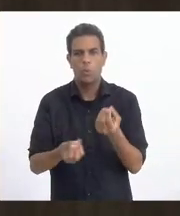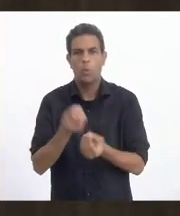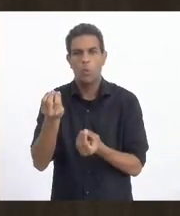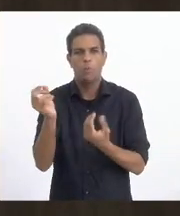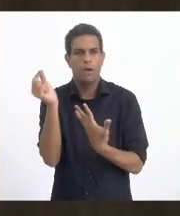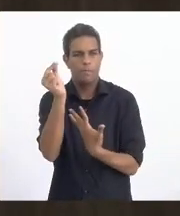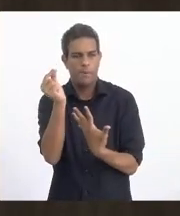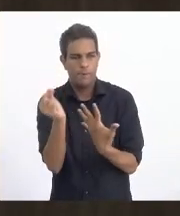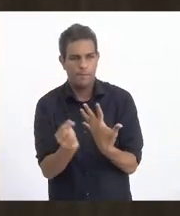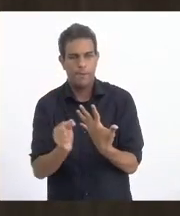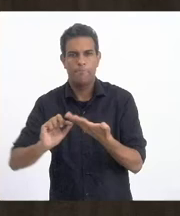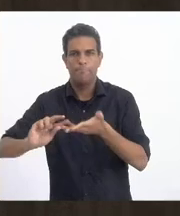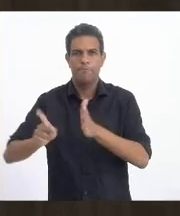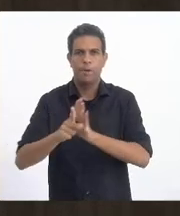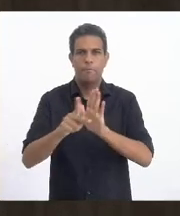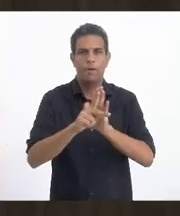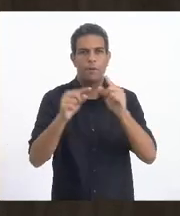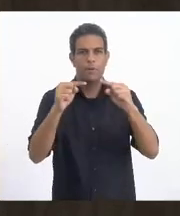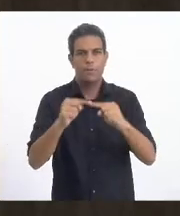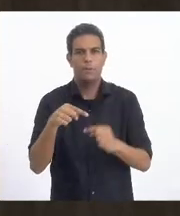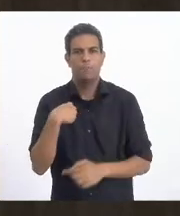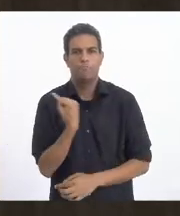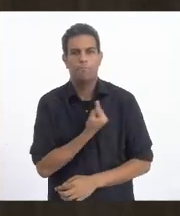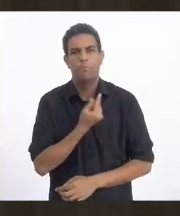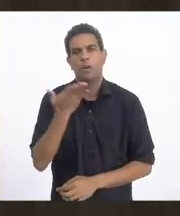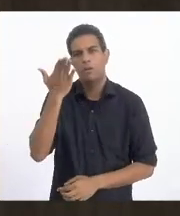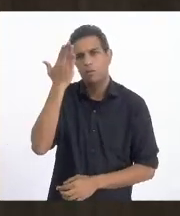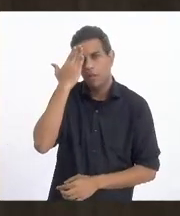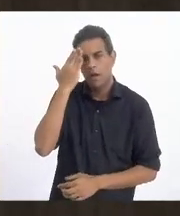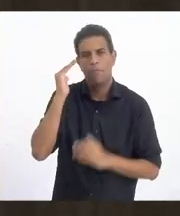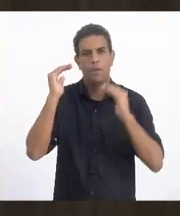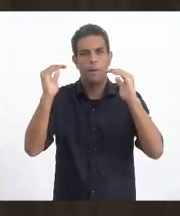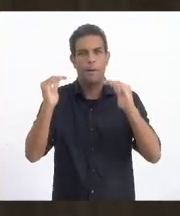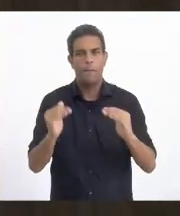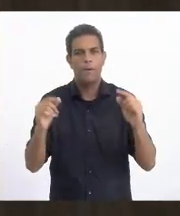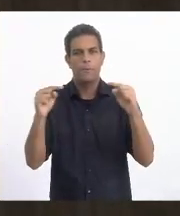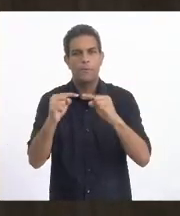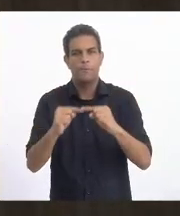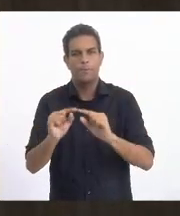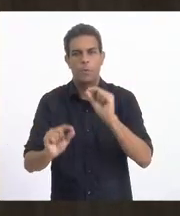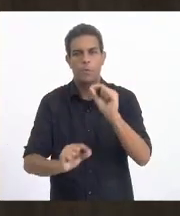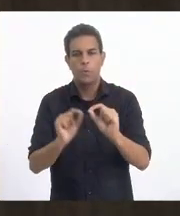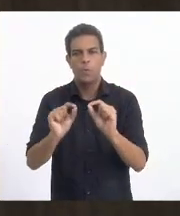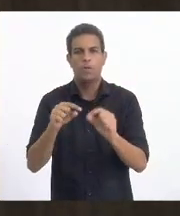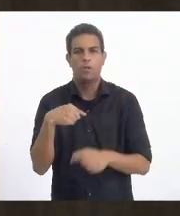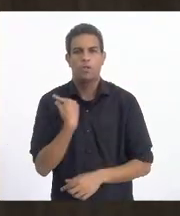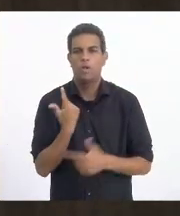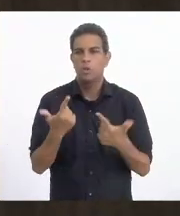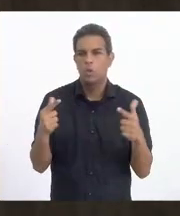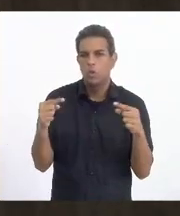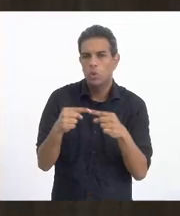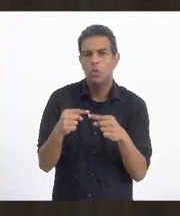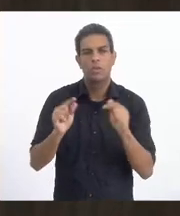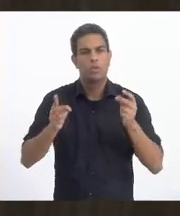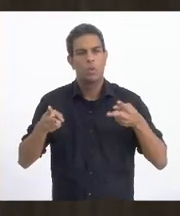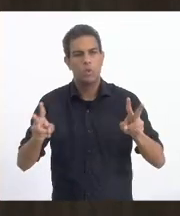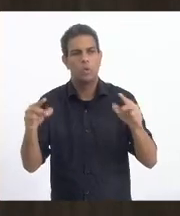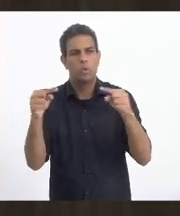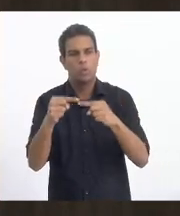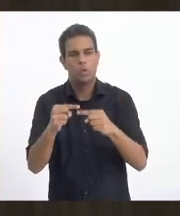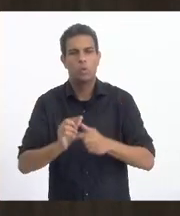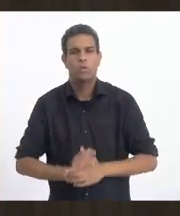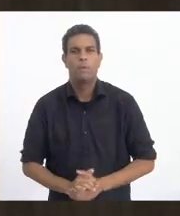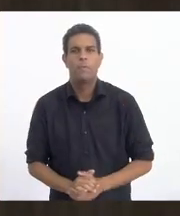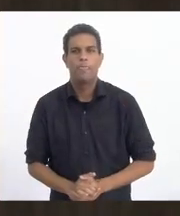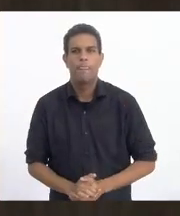a opção do risco, porque nós somos policiais, mesmo sendo inativo, nós continuamos